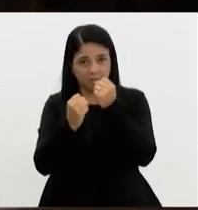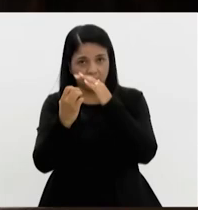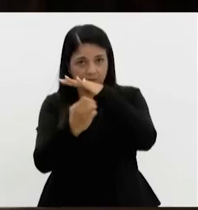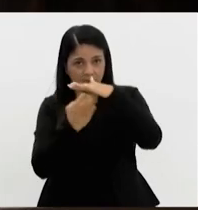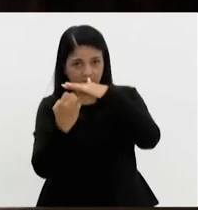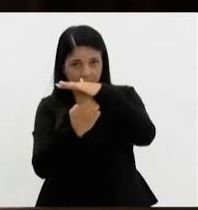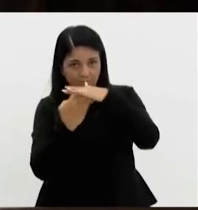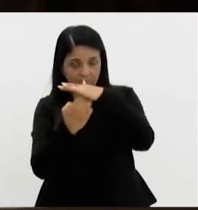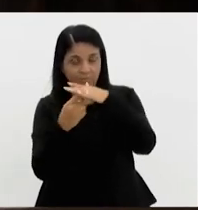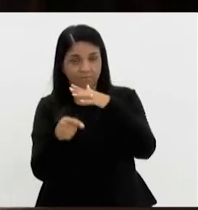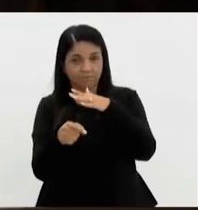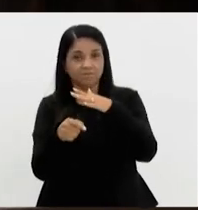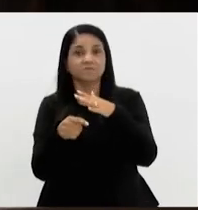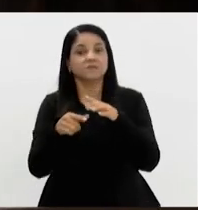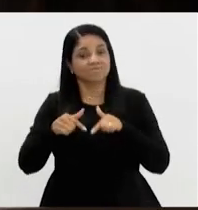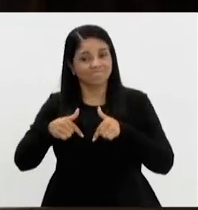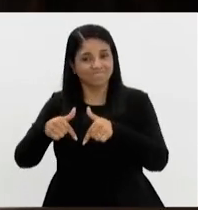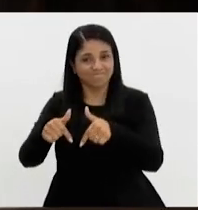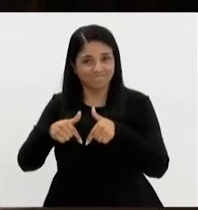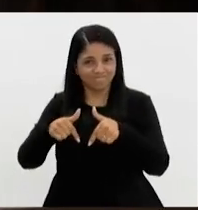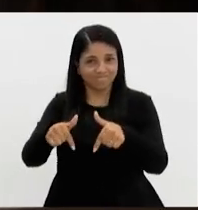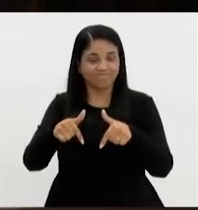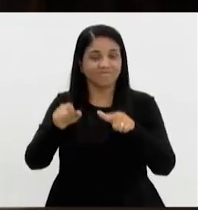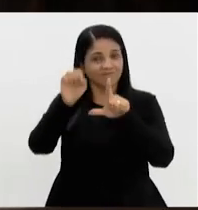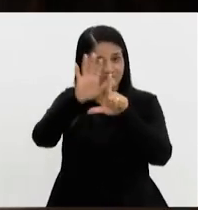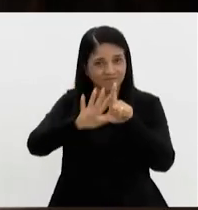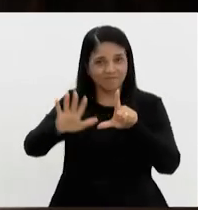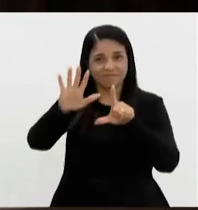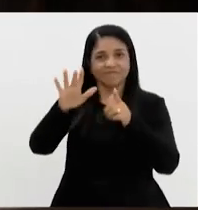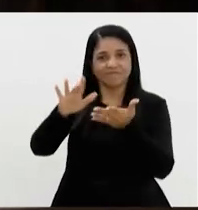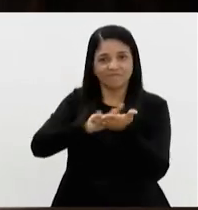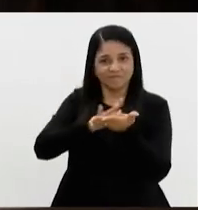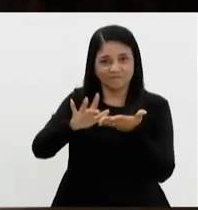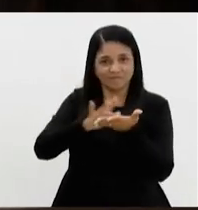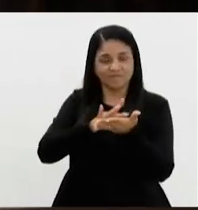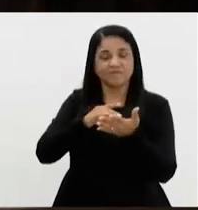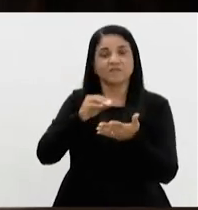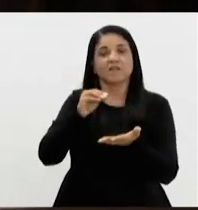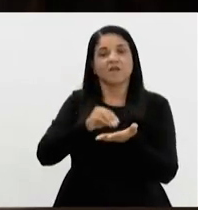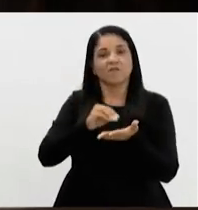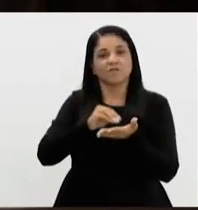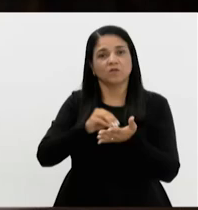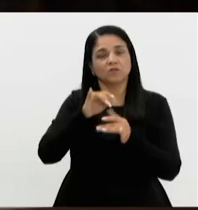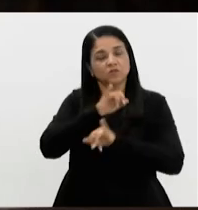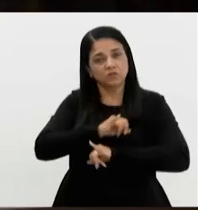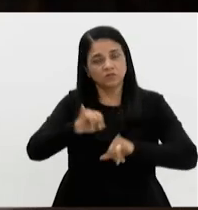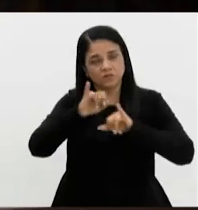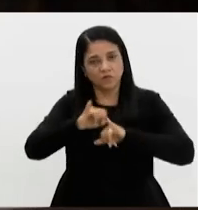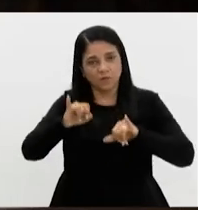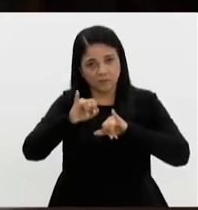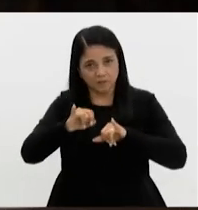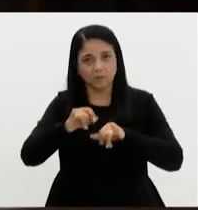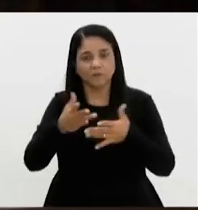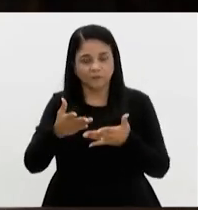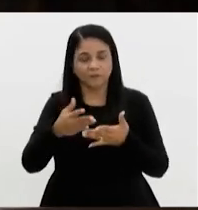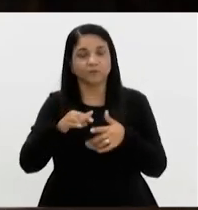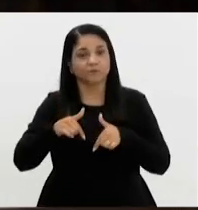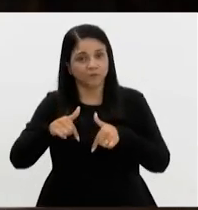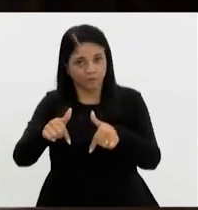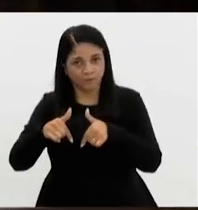que pram as atividades das plataformas digitais e asinformações praticadas usando as suas aplicações esse